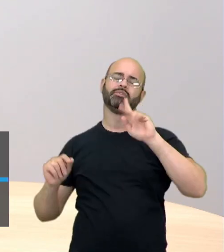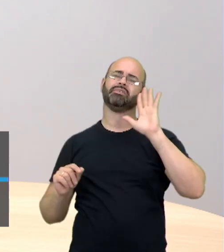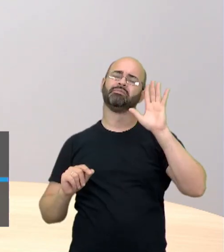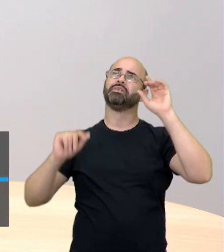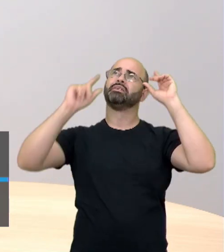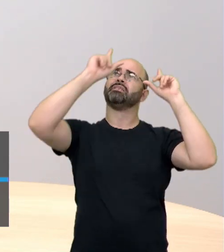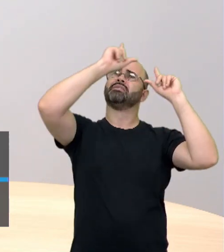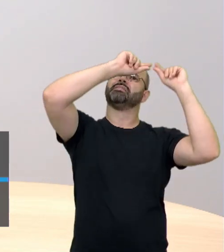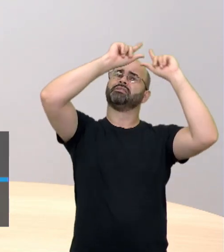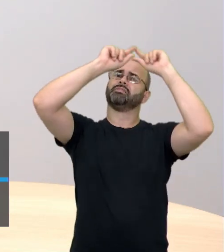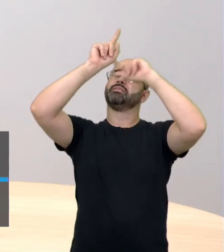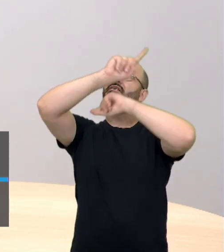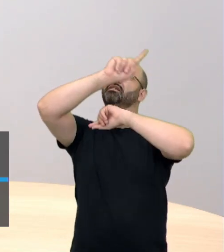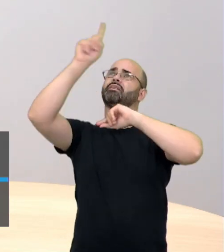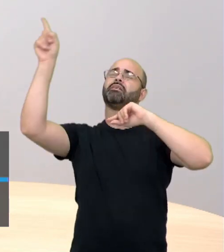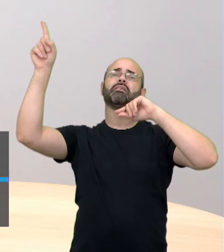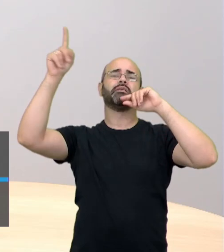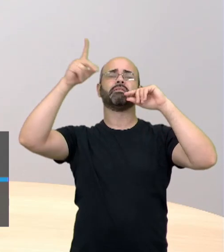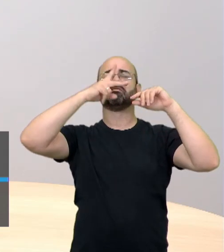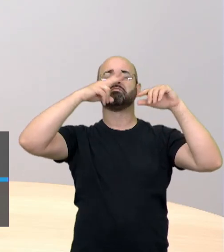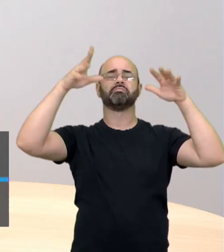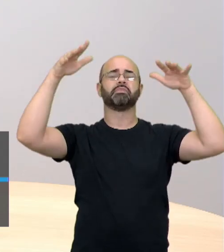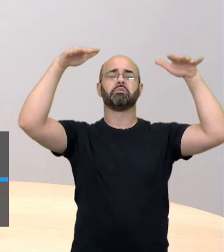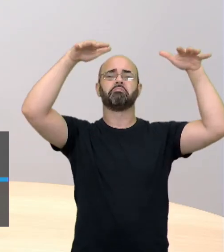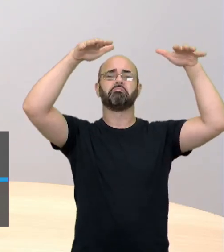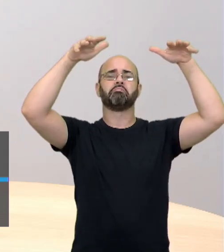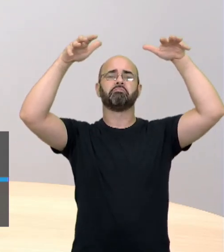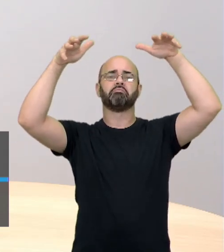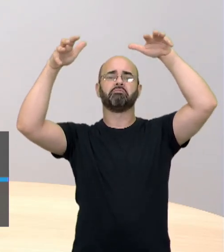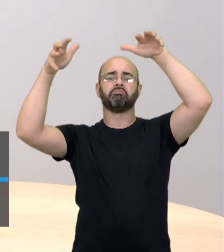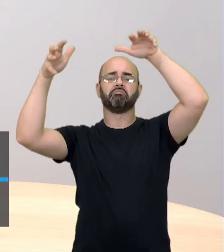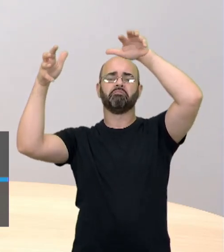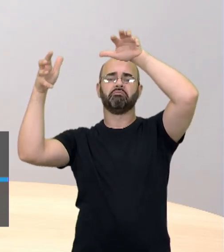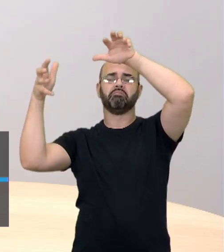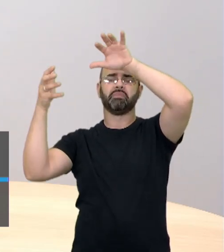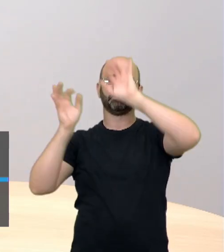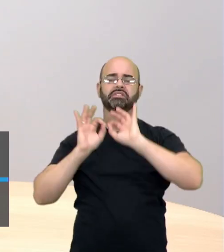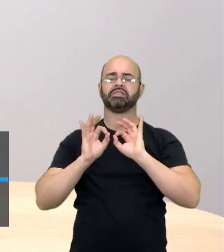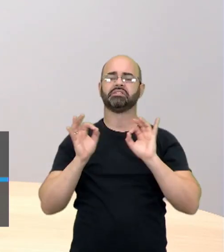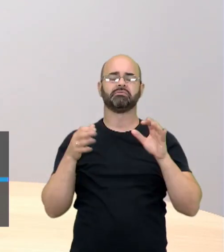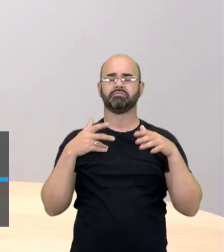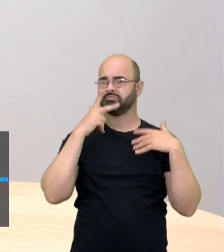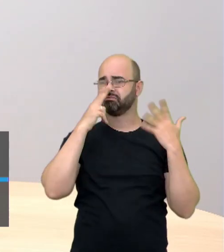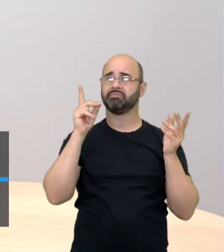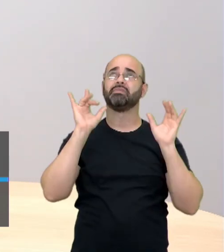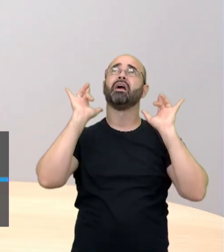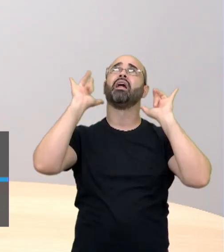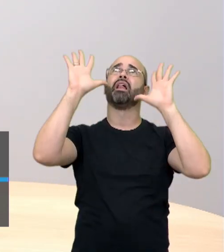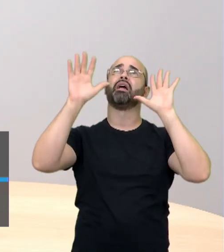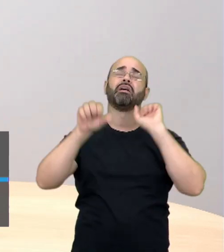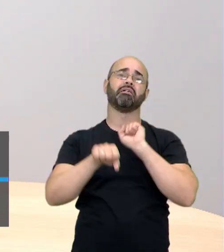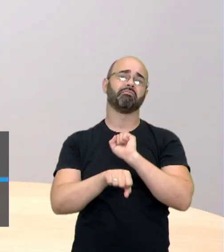estar simplesmente pairando no nada, tipo, como é que se diz? Paradas lá,